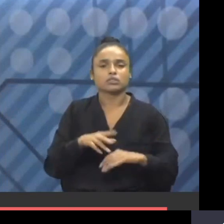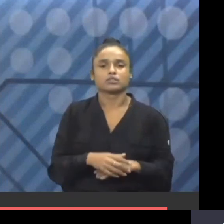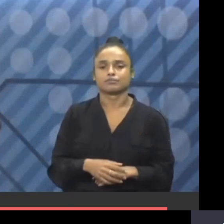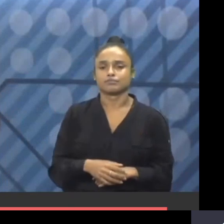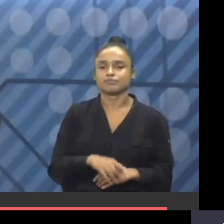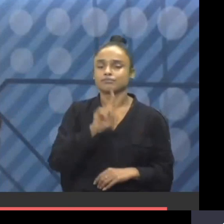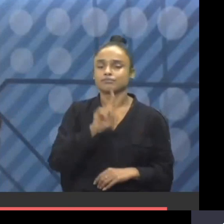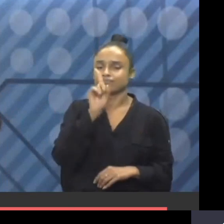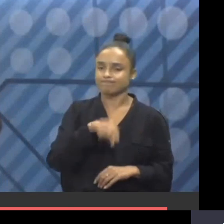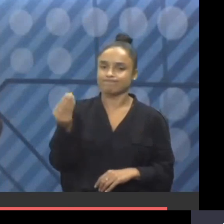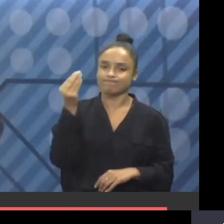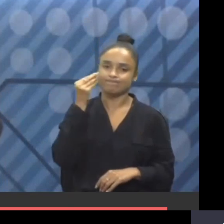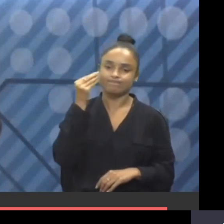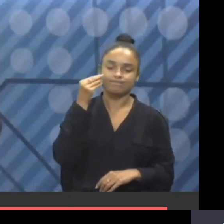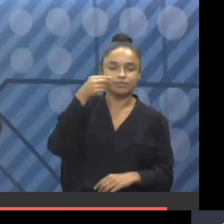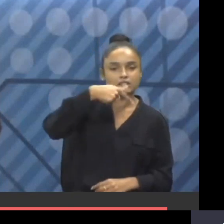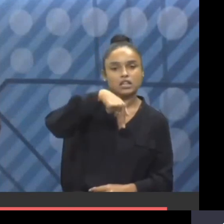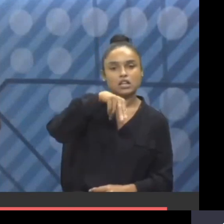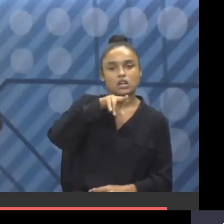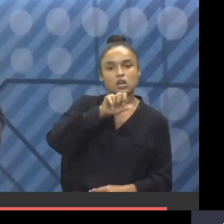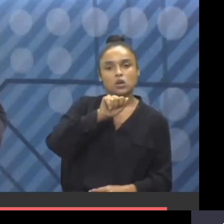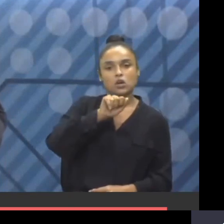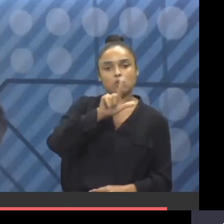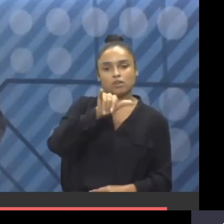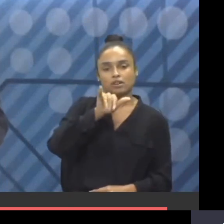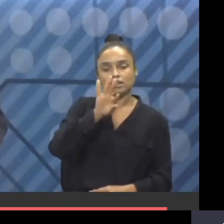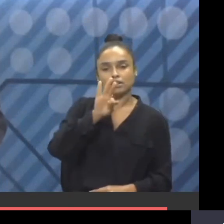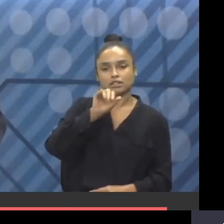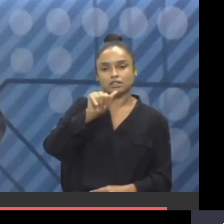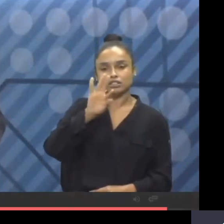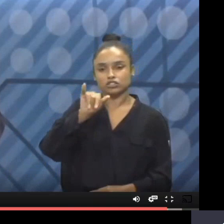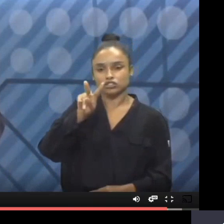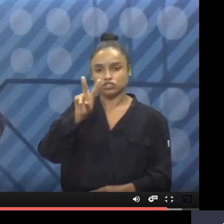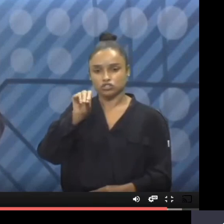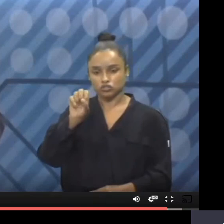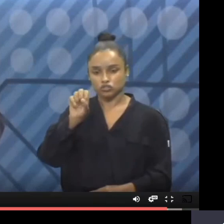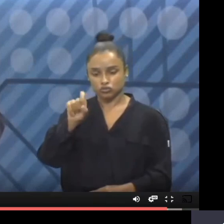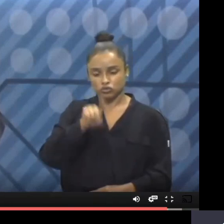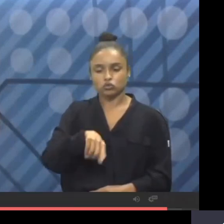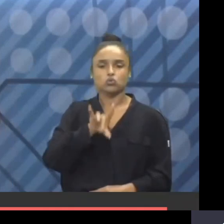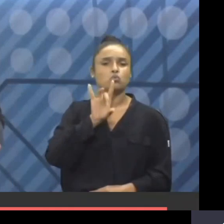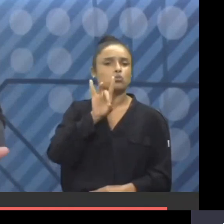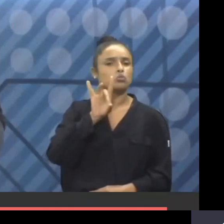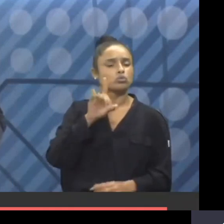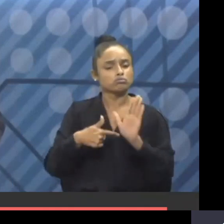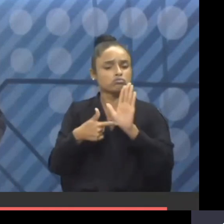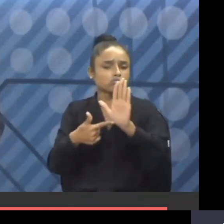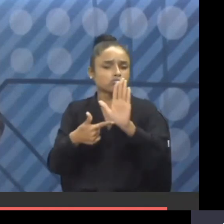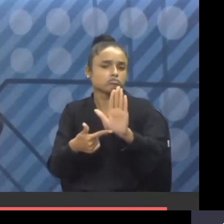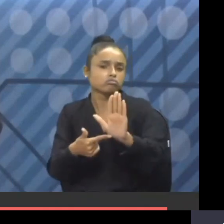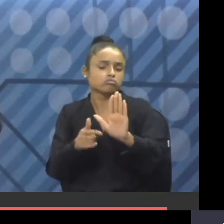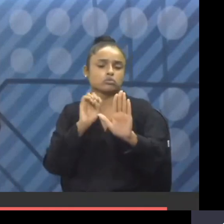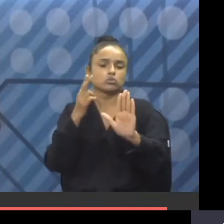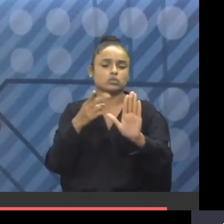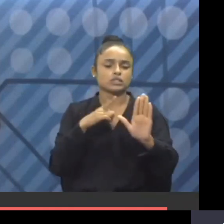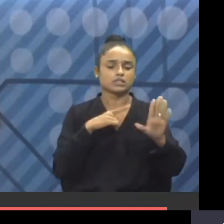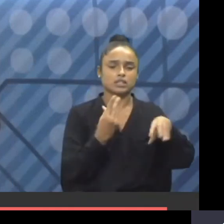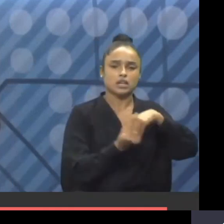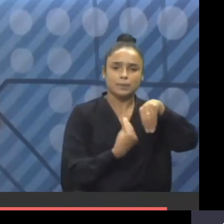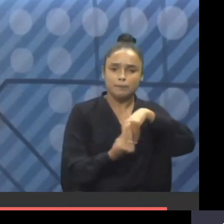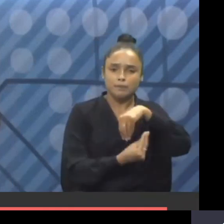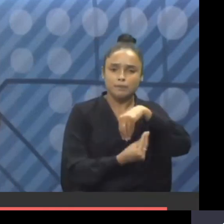testes qualitativos. Então, testes qualitativos, eles apresentam para a gente somente uma indicação da presença ou não de um